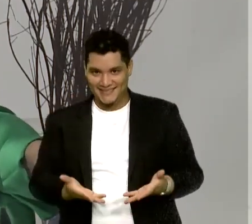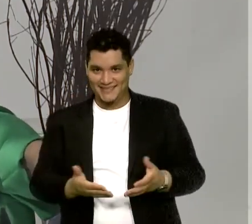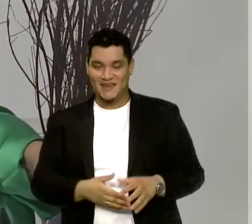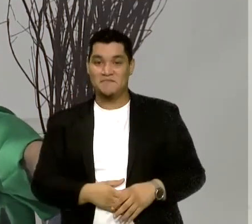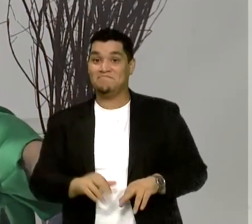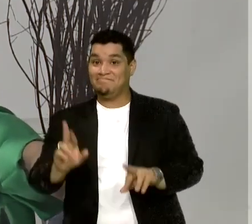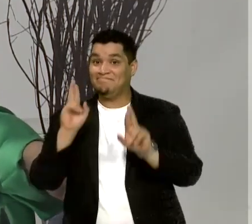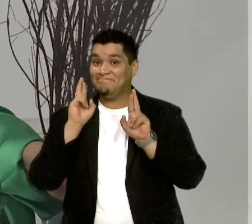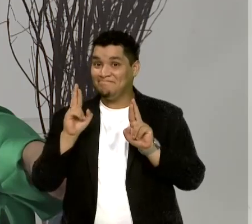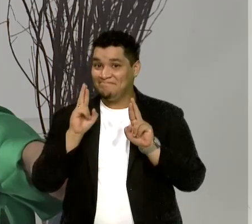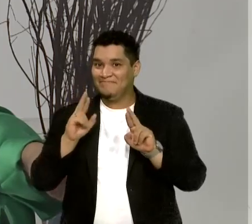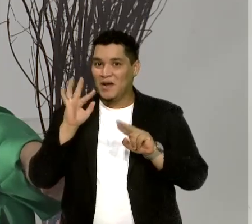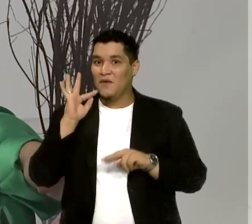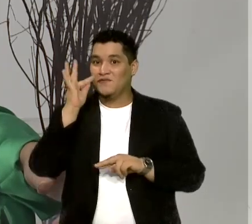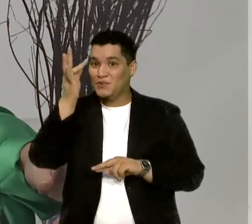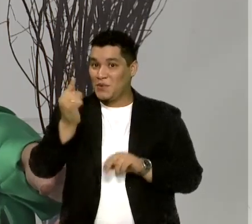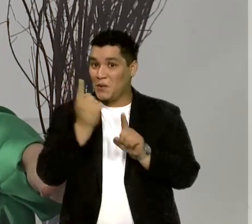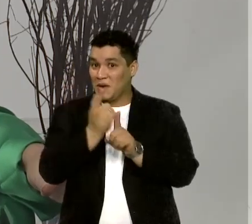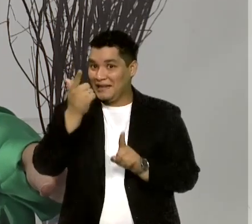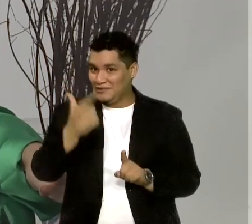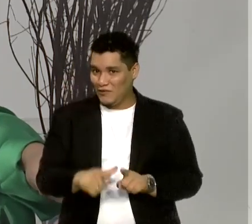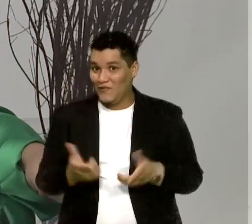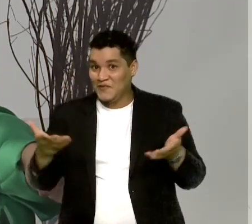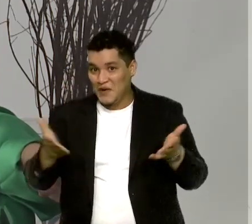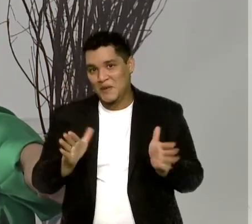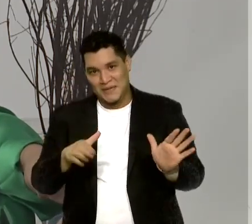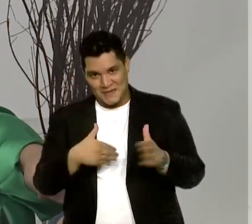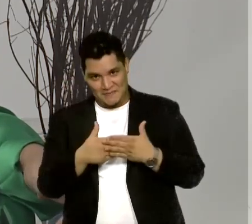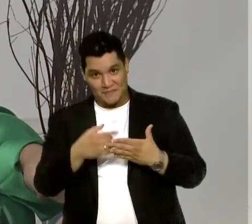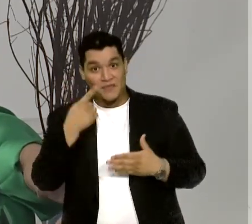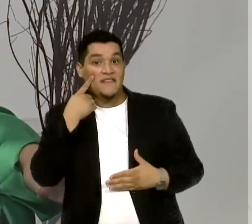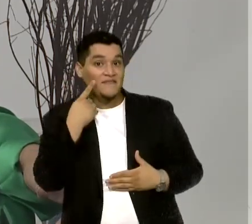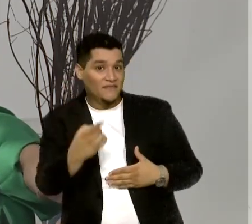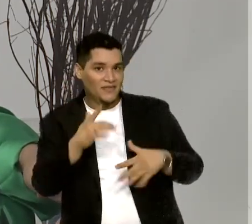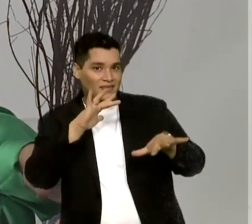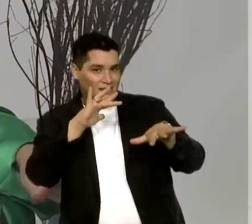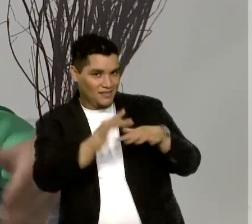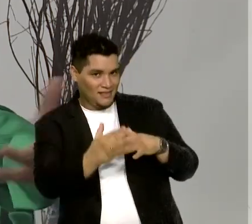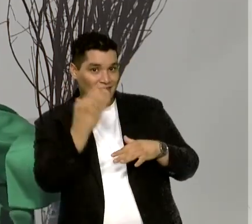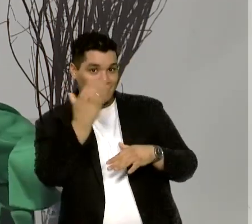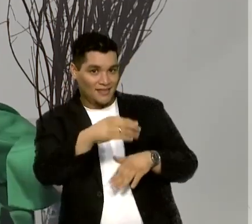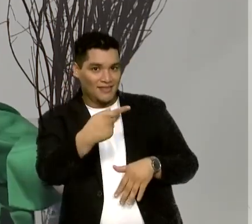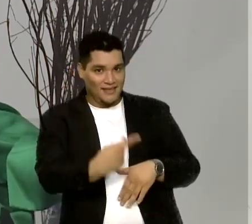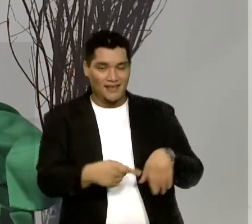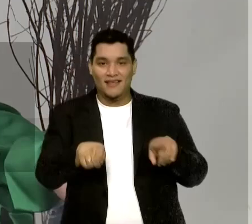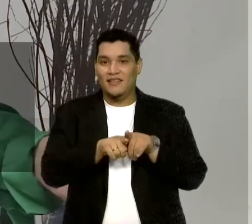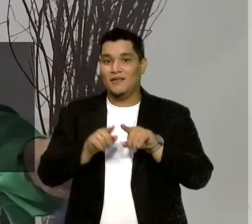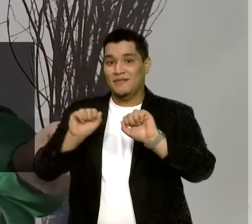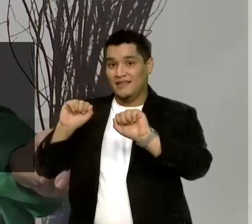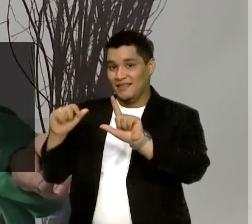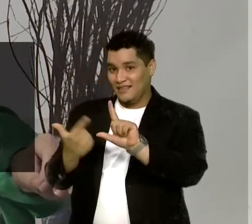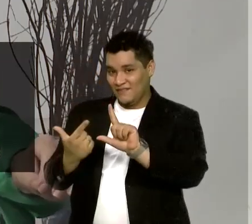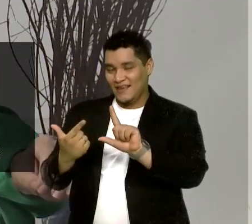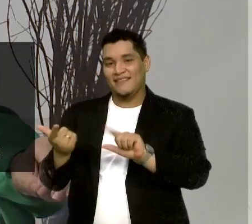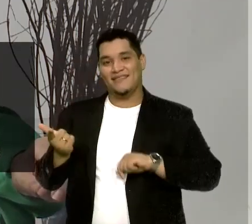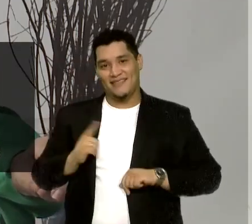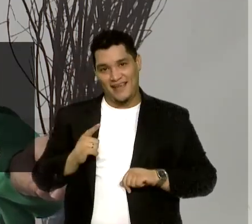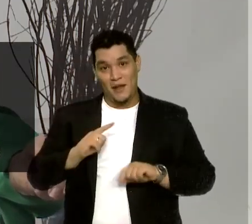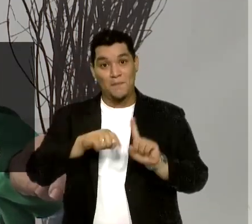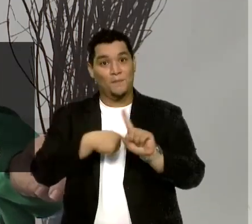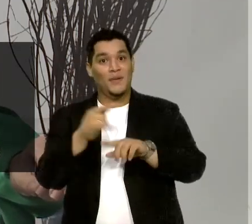O Toda Mulher de hoje fica por aqui. Acompanhe as reprises do programa, nossa programação, e também no